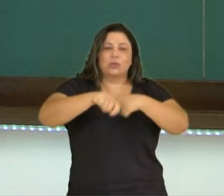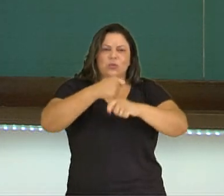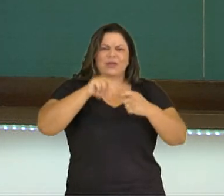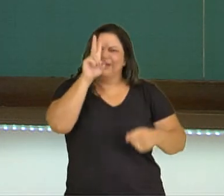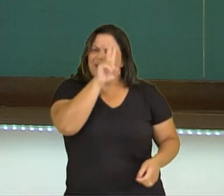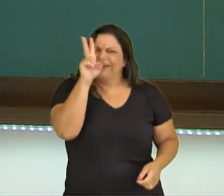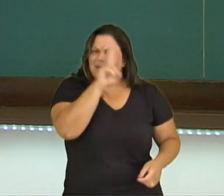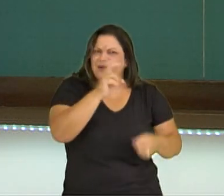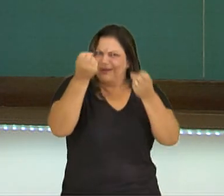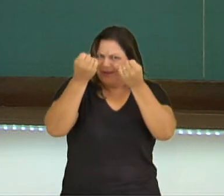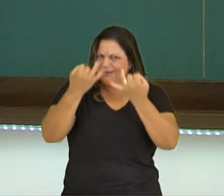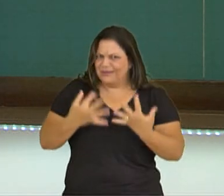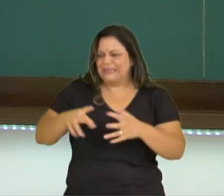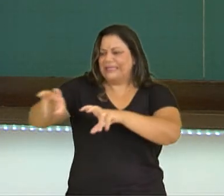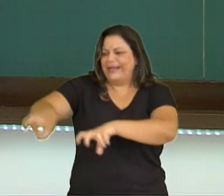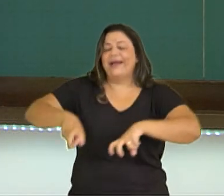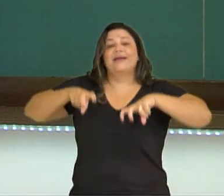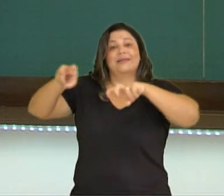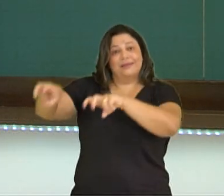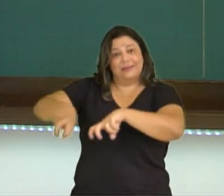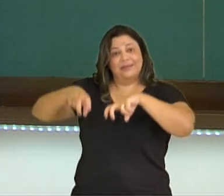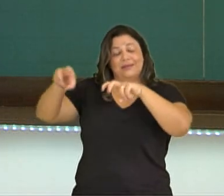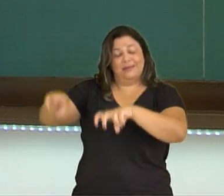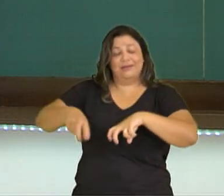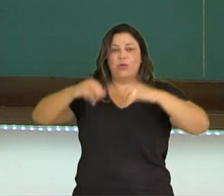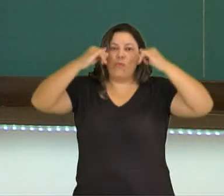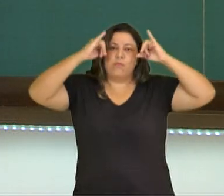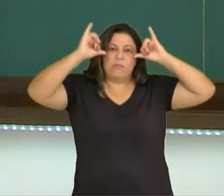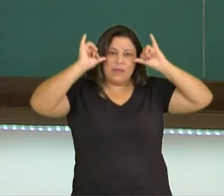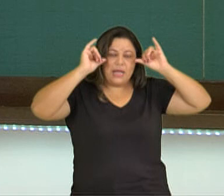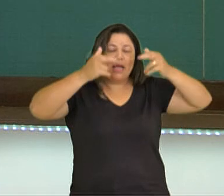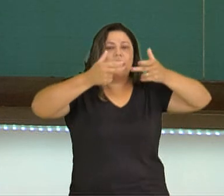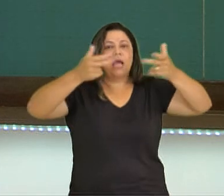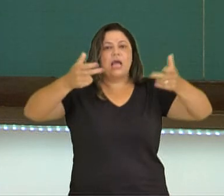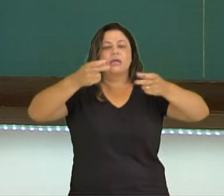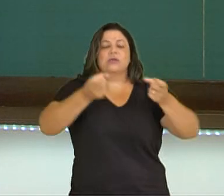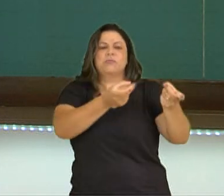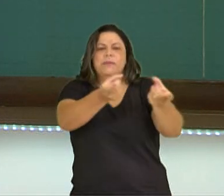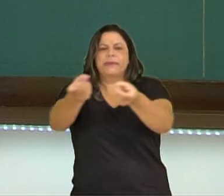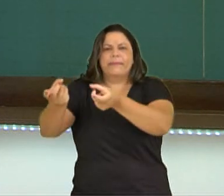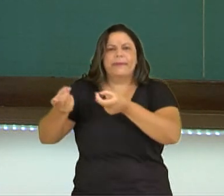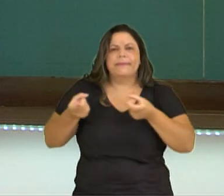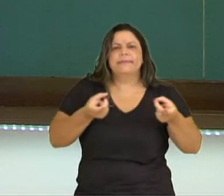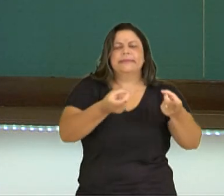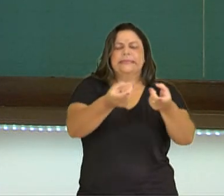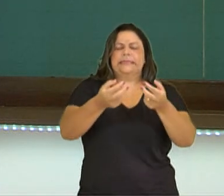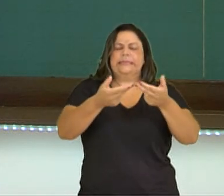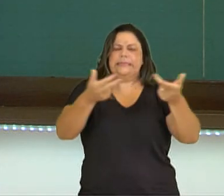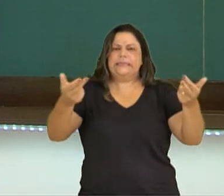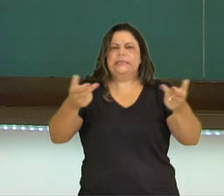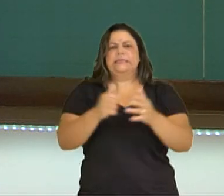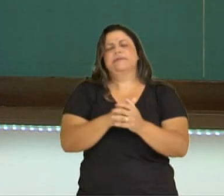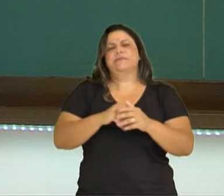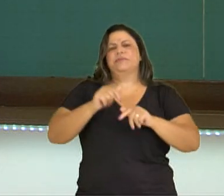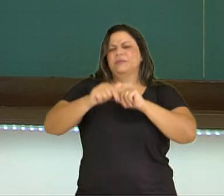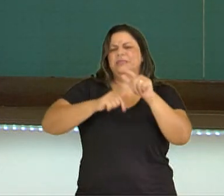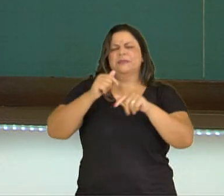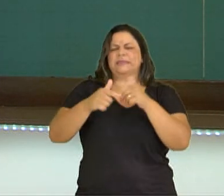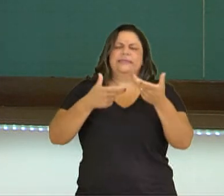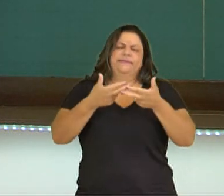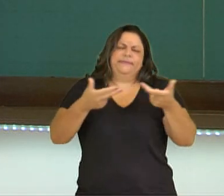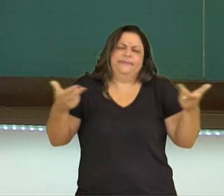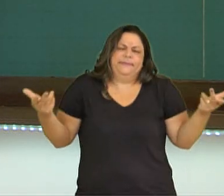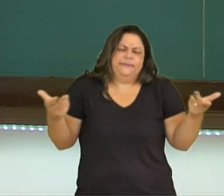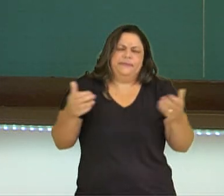gente falou? Agricultura, pecuária, comércio, prestação de serviços ou